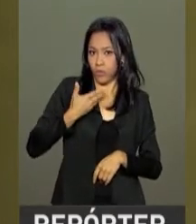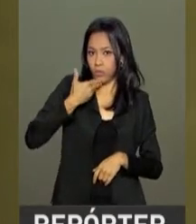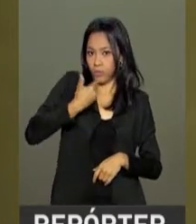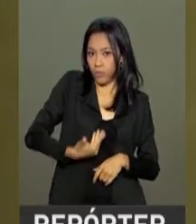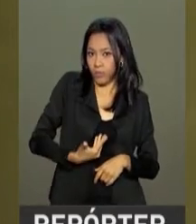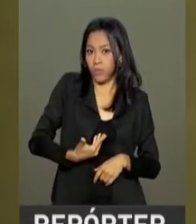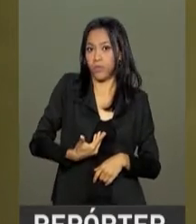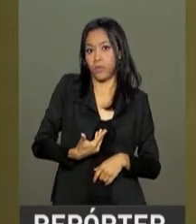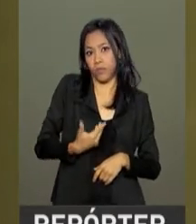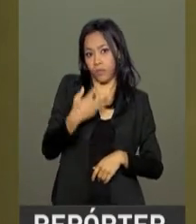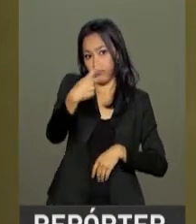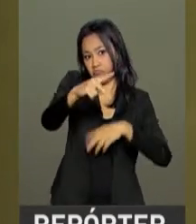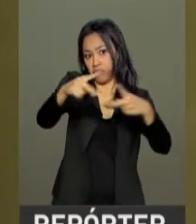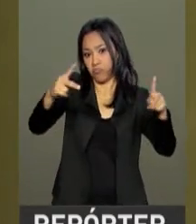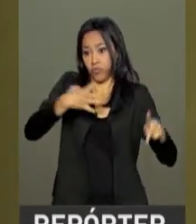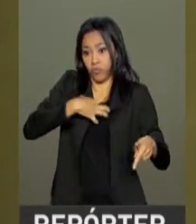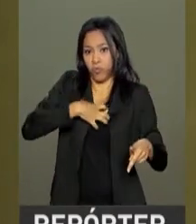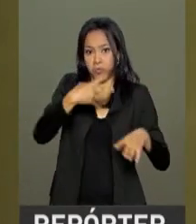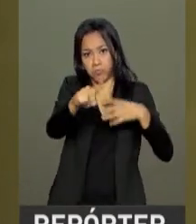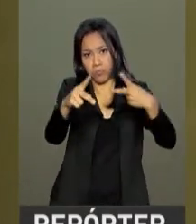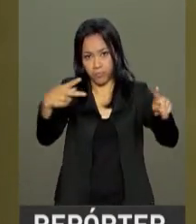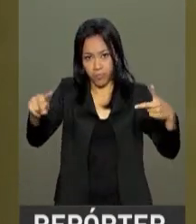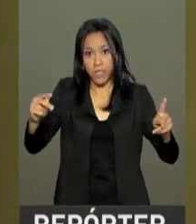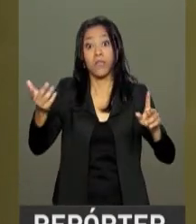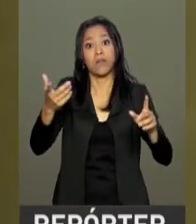da condição de refugiado está aumentando